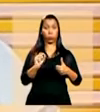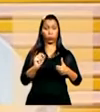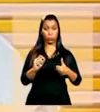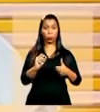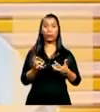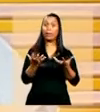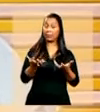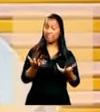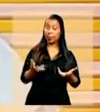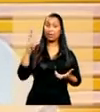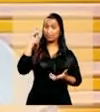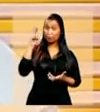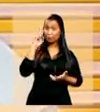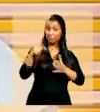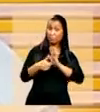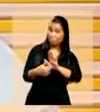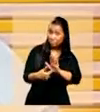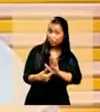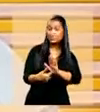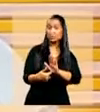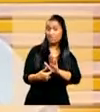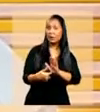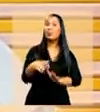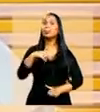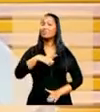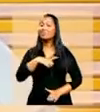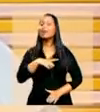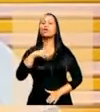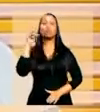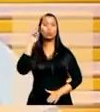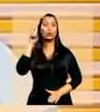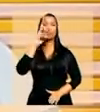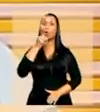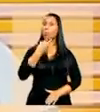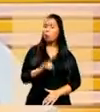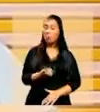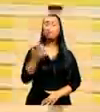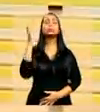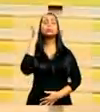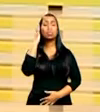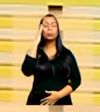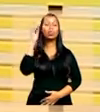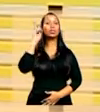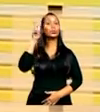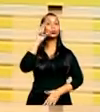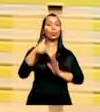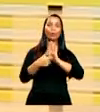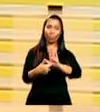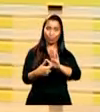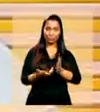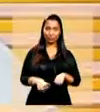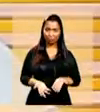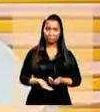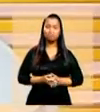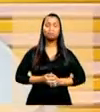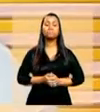precisa querer contar a história, ter uma boa história e saber contar essa